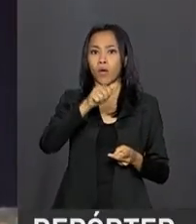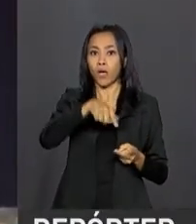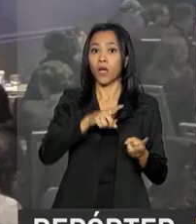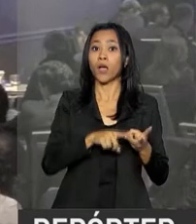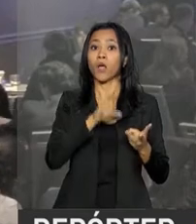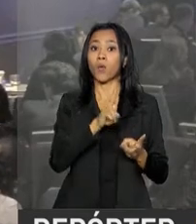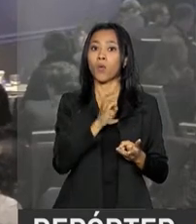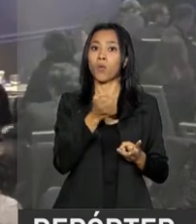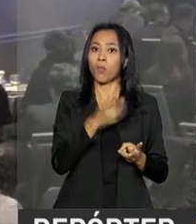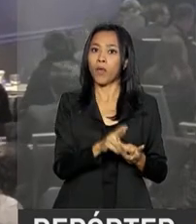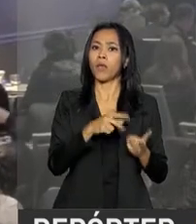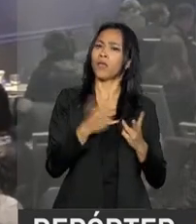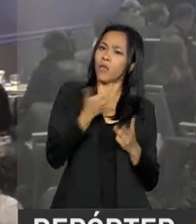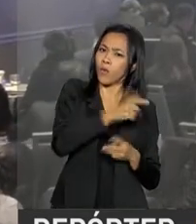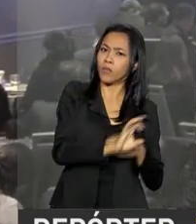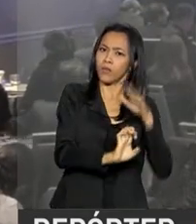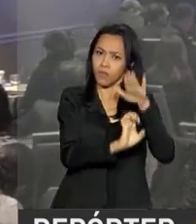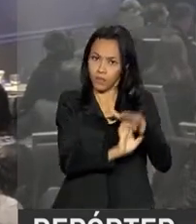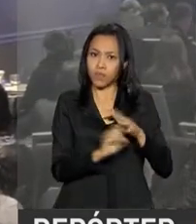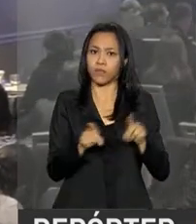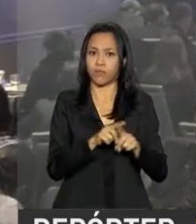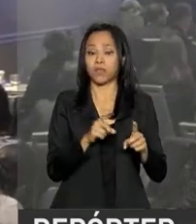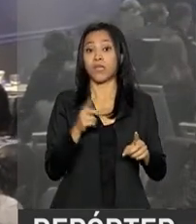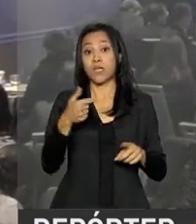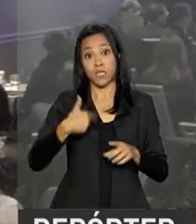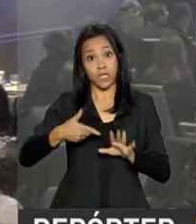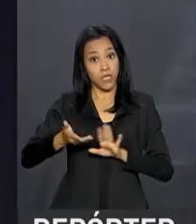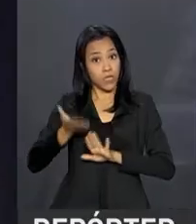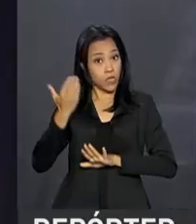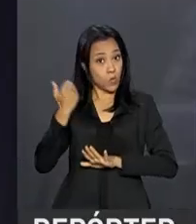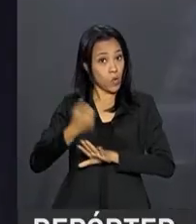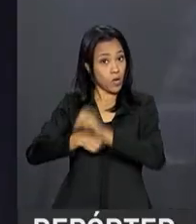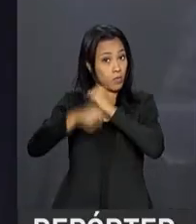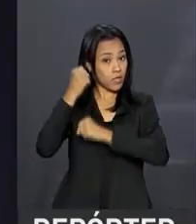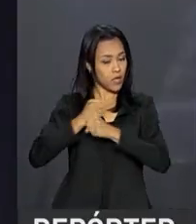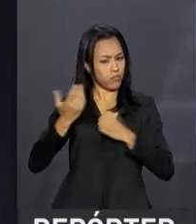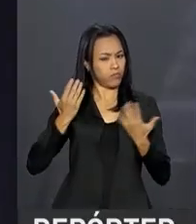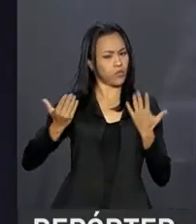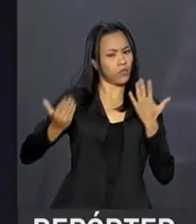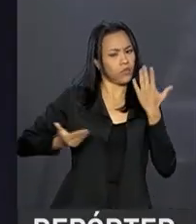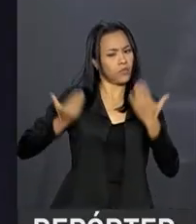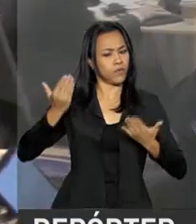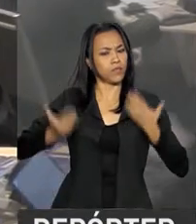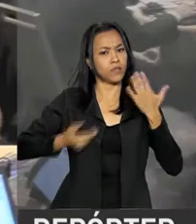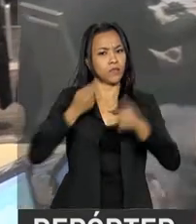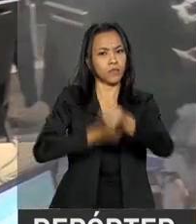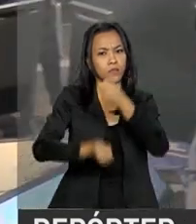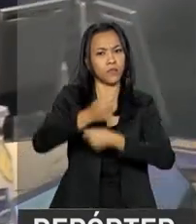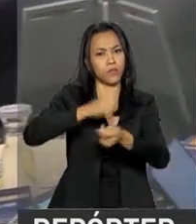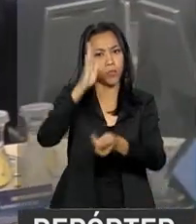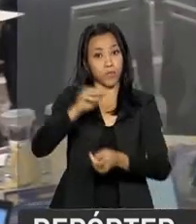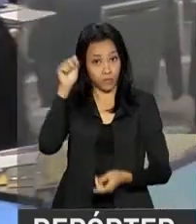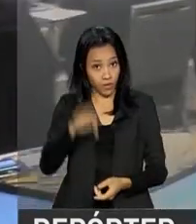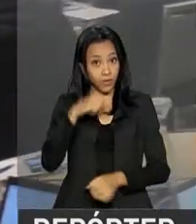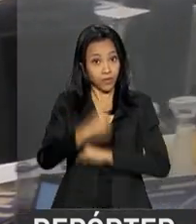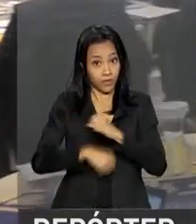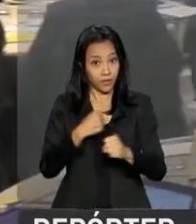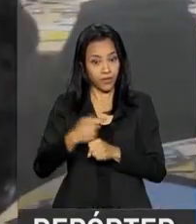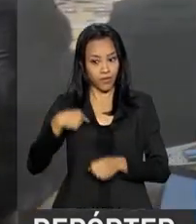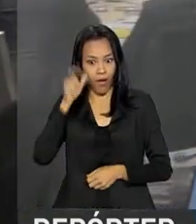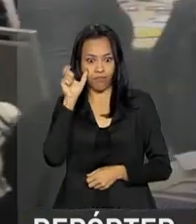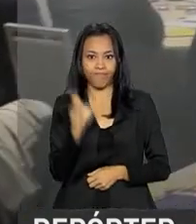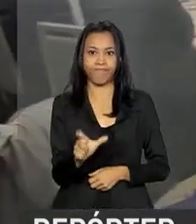henrique meirelles se no ano passado havia desconfiança sobre a economia do brasil esse ano os investidores estrangeiros estão mais